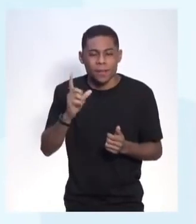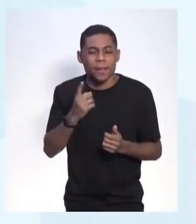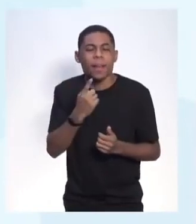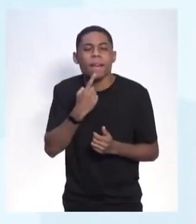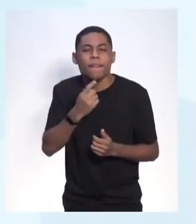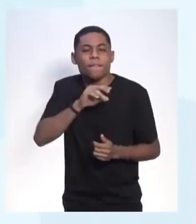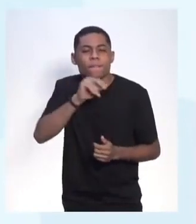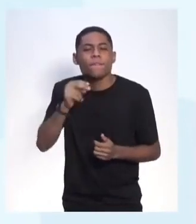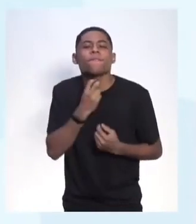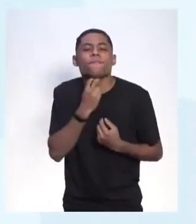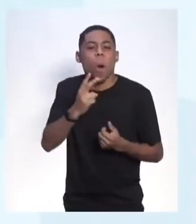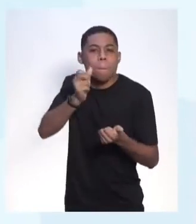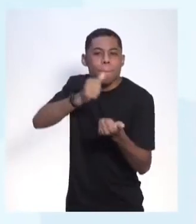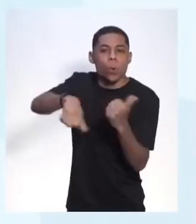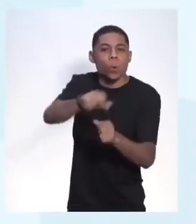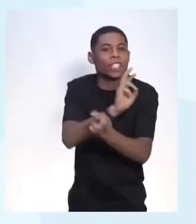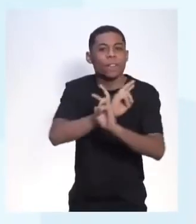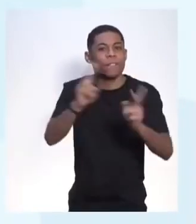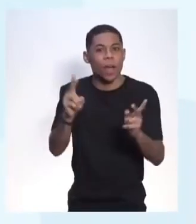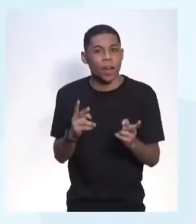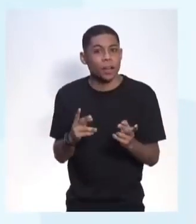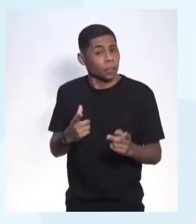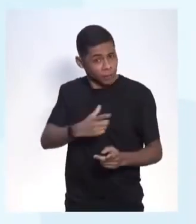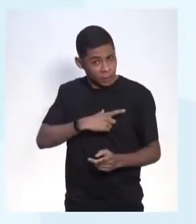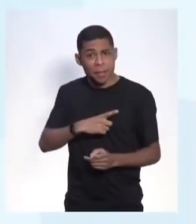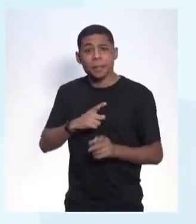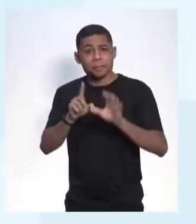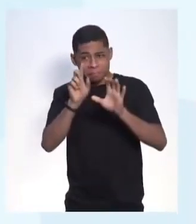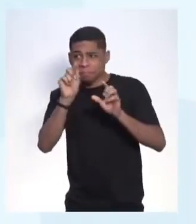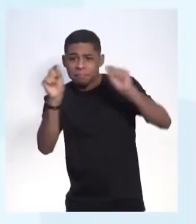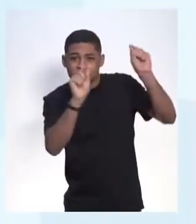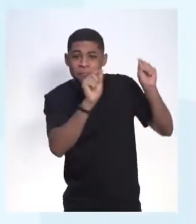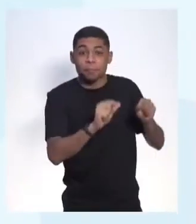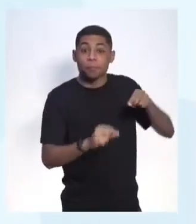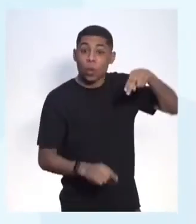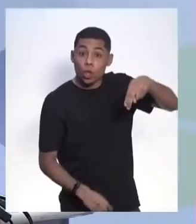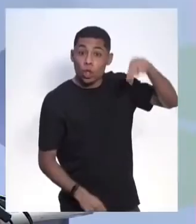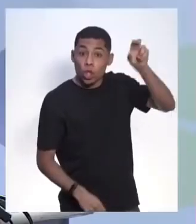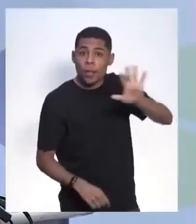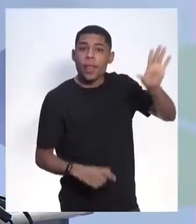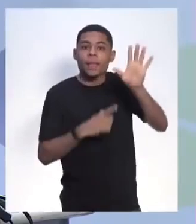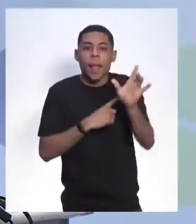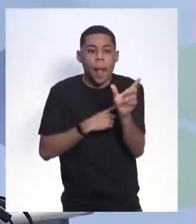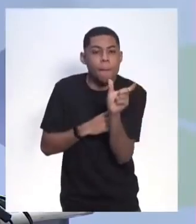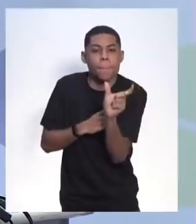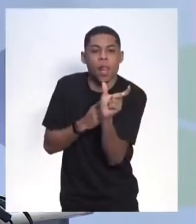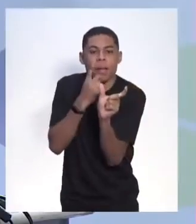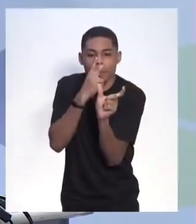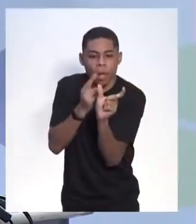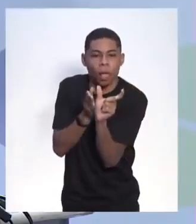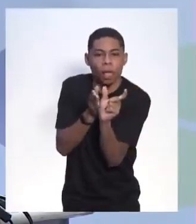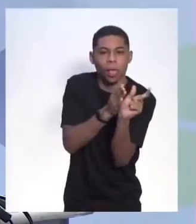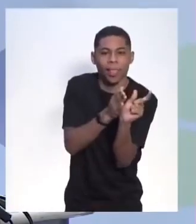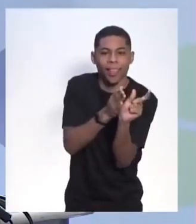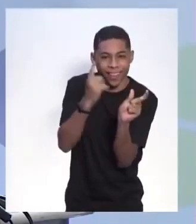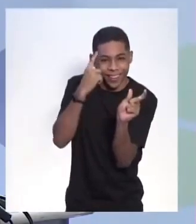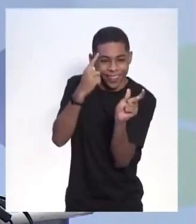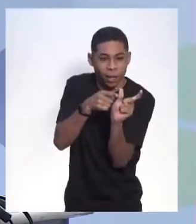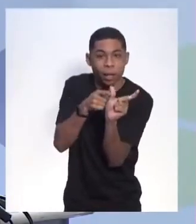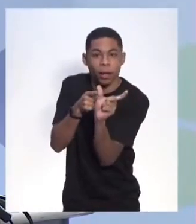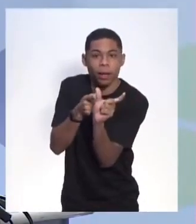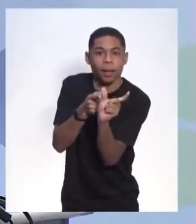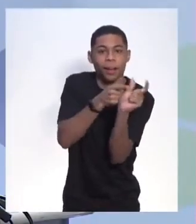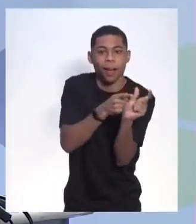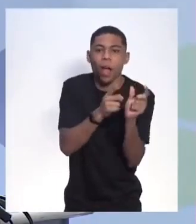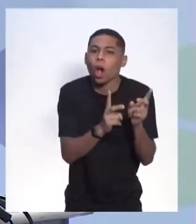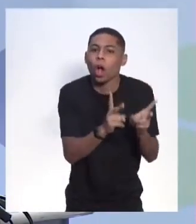que o Thiago deu da filha dele, que fala tendeu, né? Só que no Nordeste eles comem também algumas. Como as palavras, o Alguns som, fonemas, isso. algumas